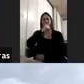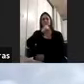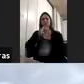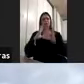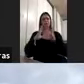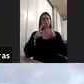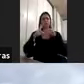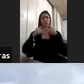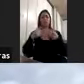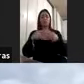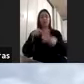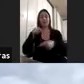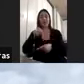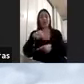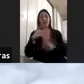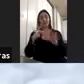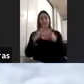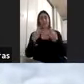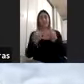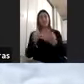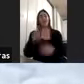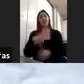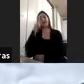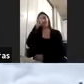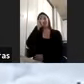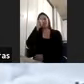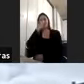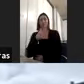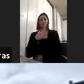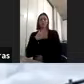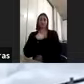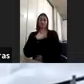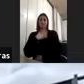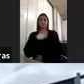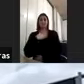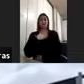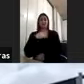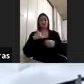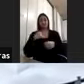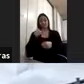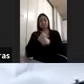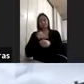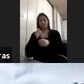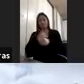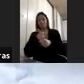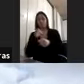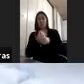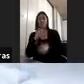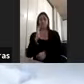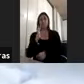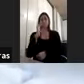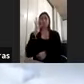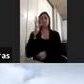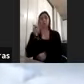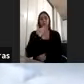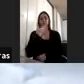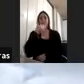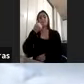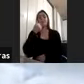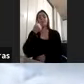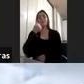nossa história. E é a história deles que nós temos que construir para os futuros filhos nossos e